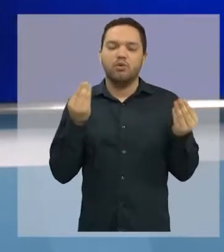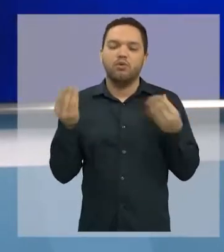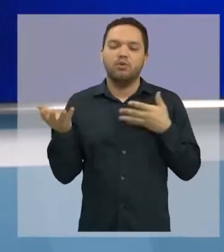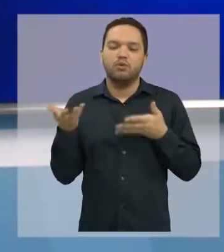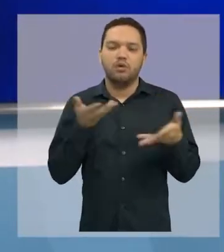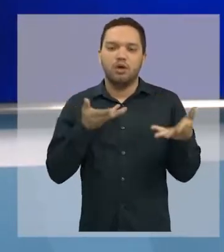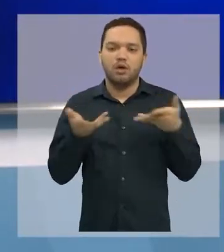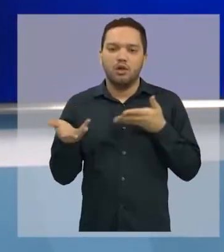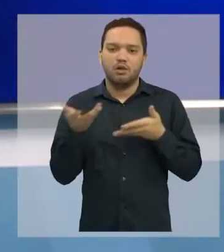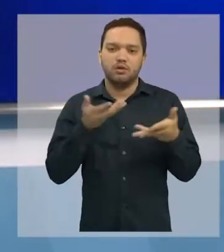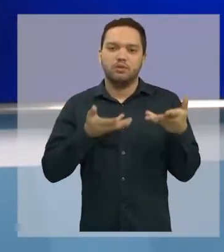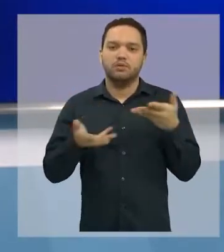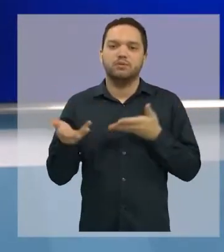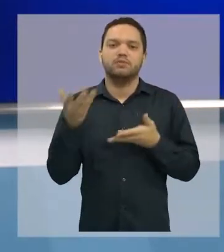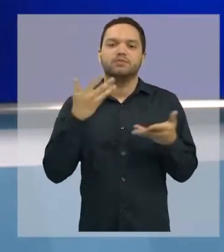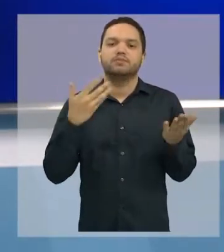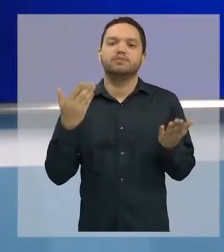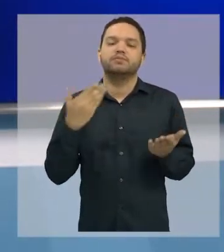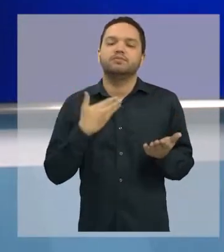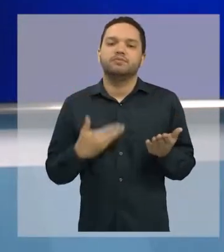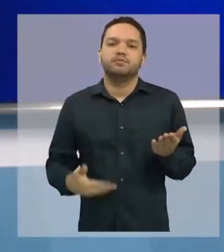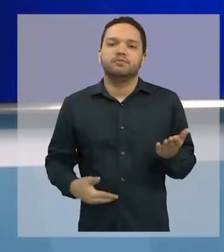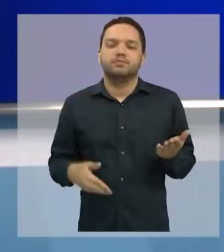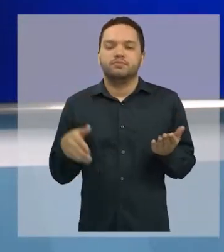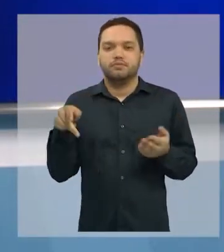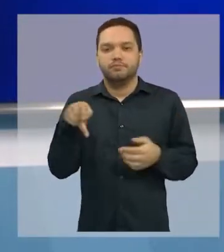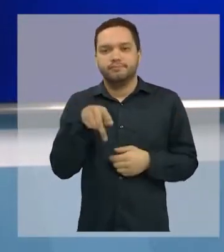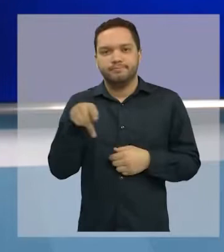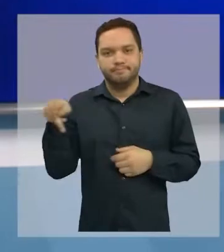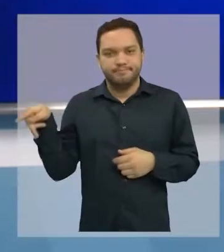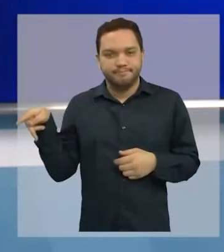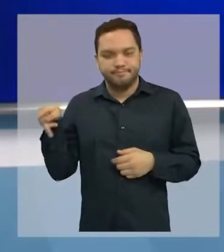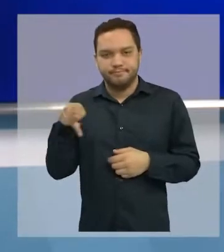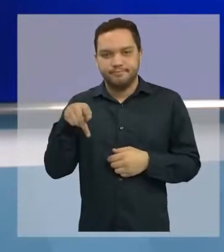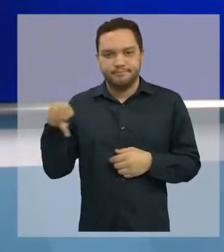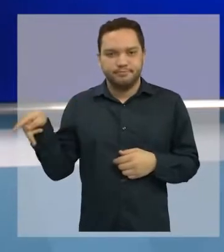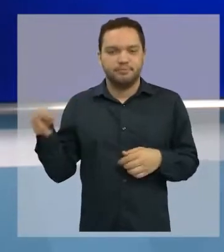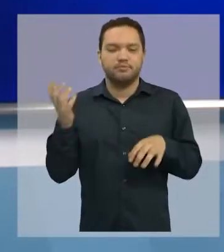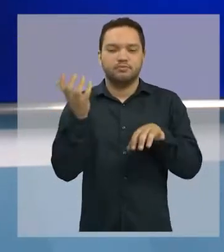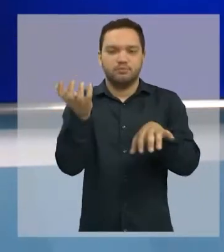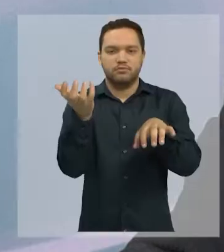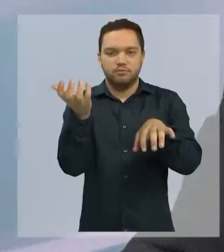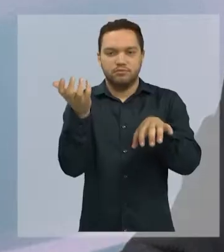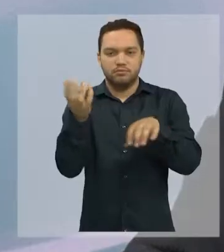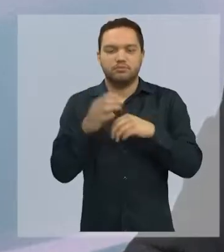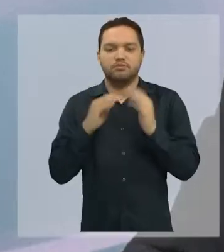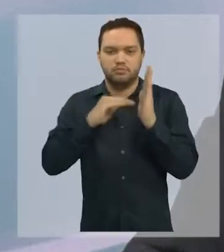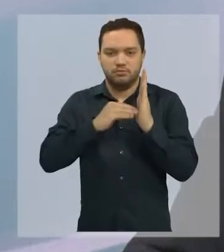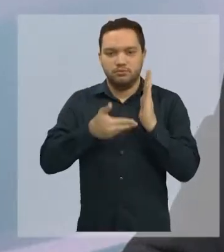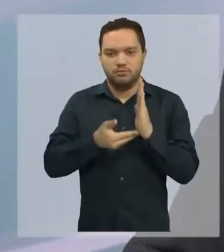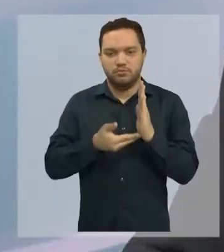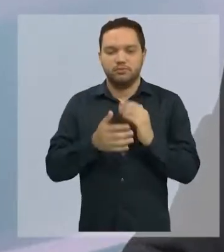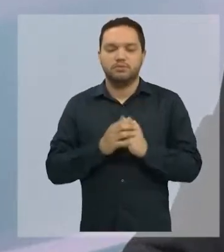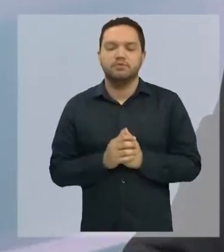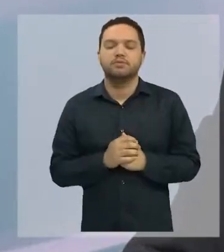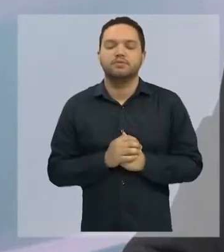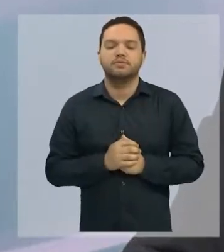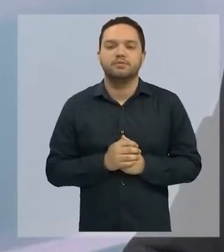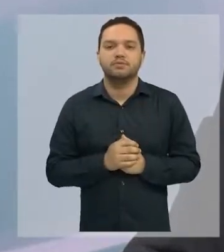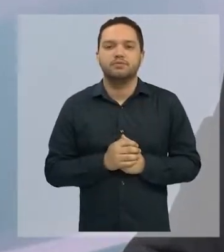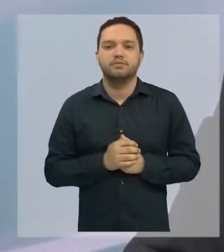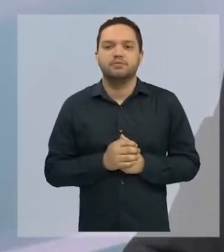as relações governo, quer dizer, poder executivo, poder legislativo. Estou